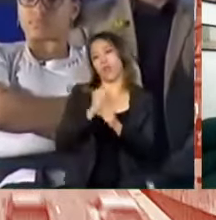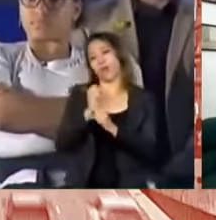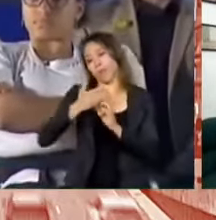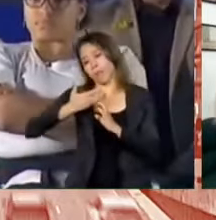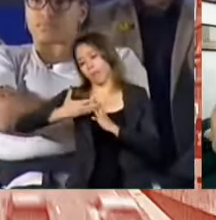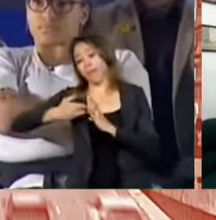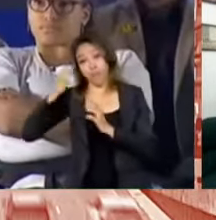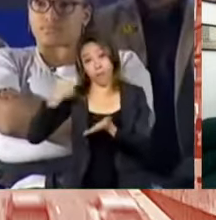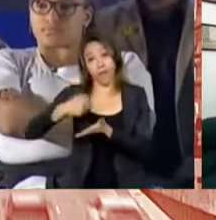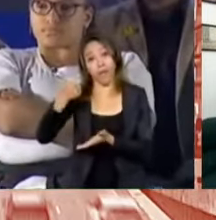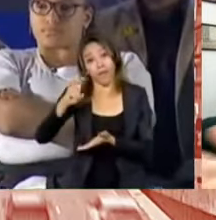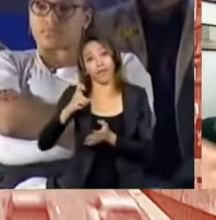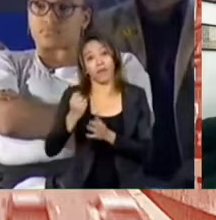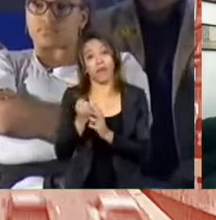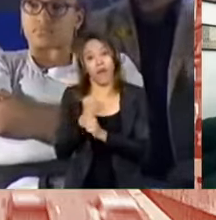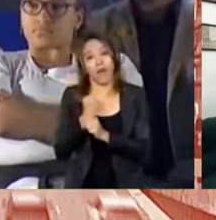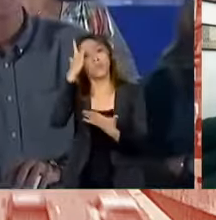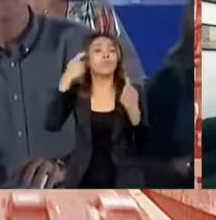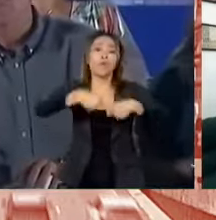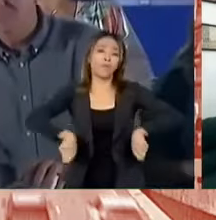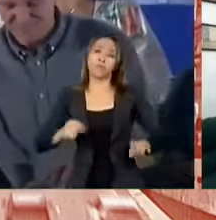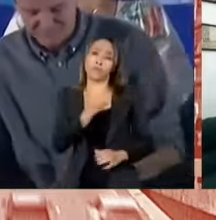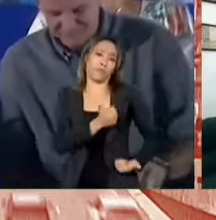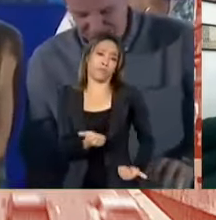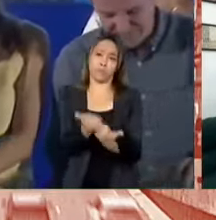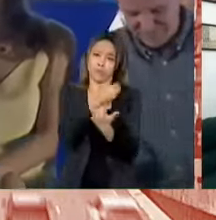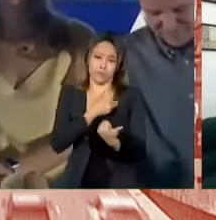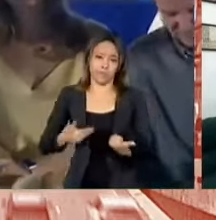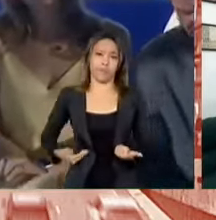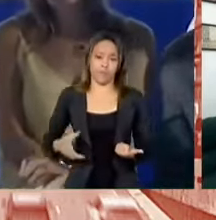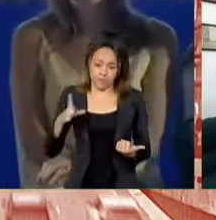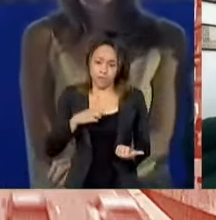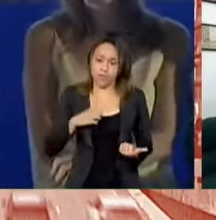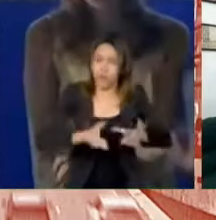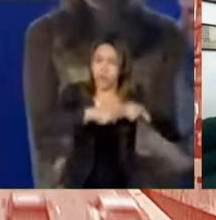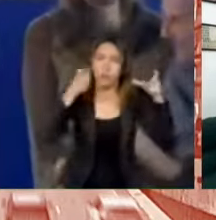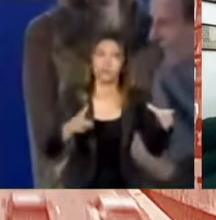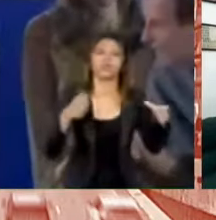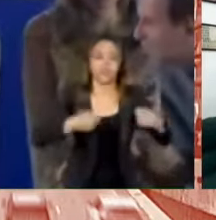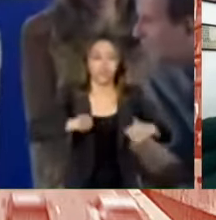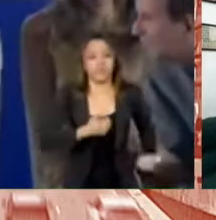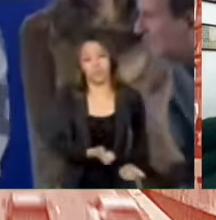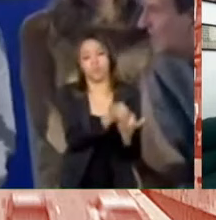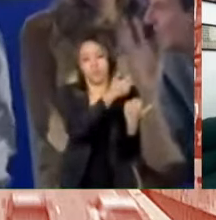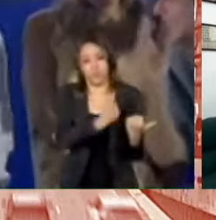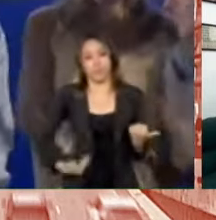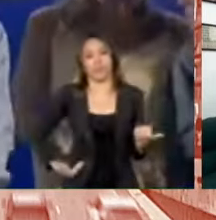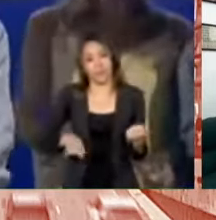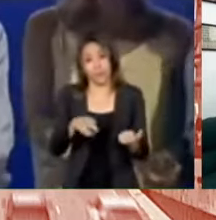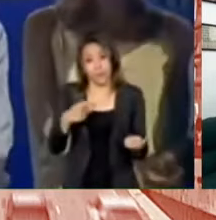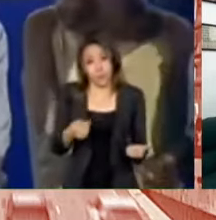estadista, é o Lula que governa para o Brasil. A mesma coisa agora no Rio de Janeiro. O Castro também fez altos elogios ao Lula,